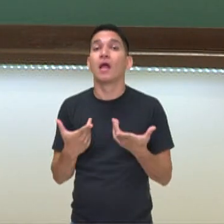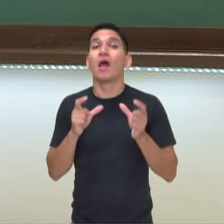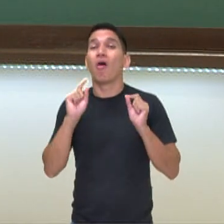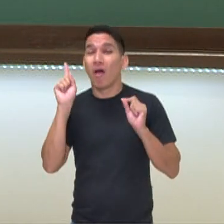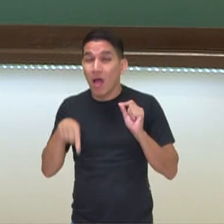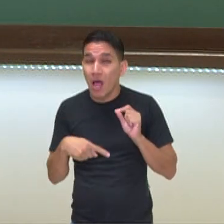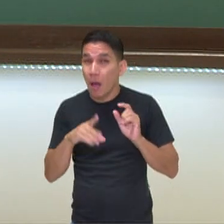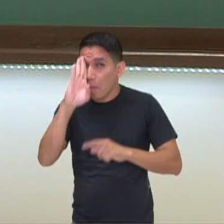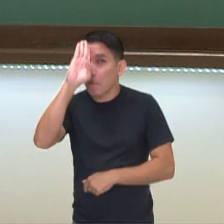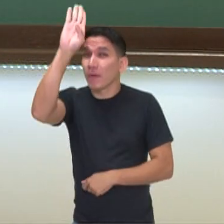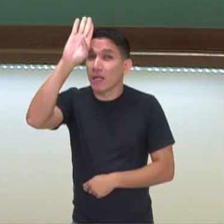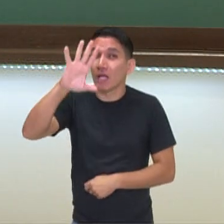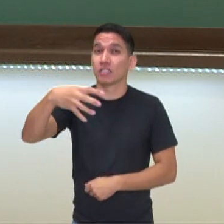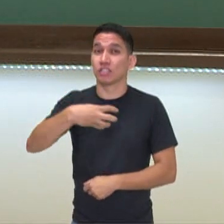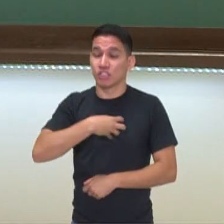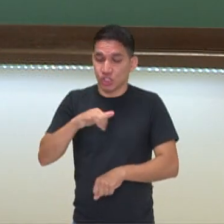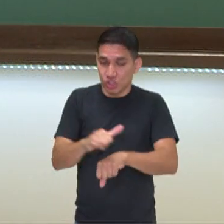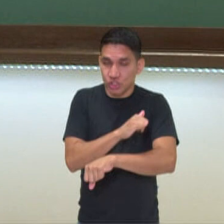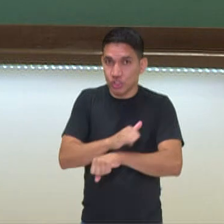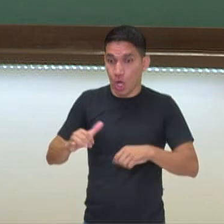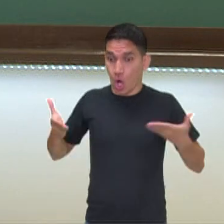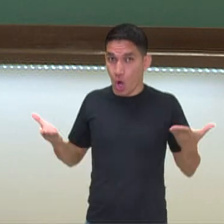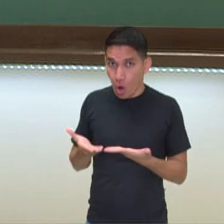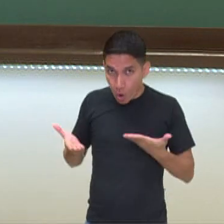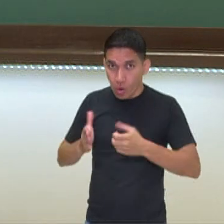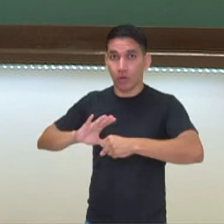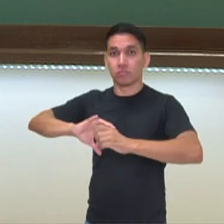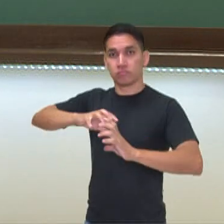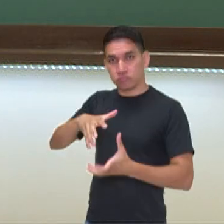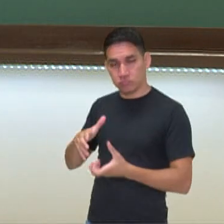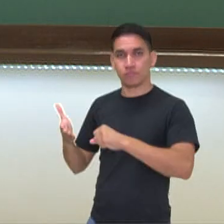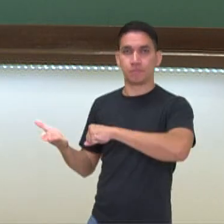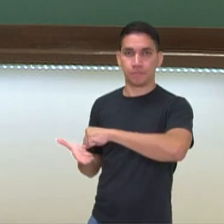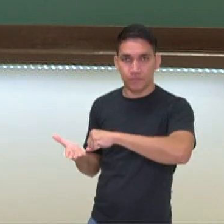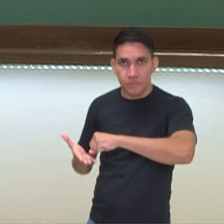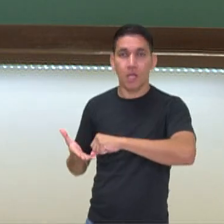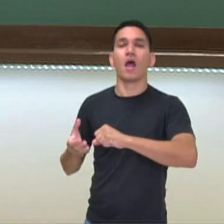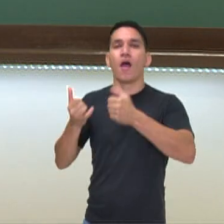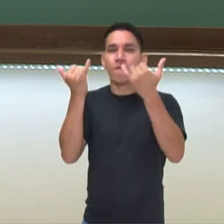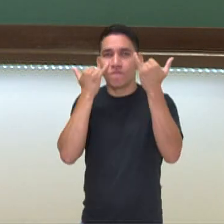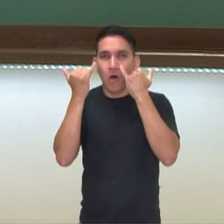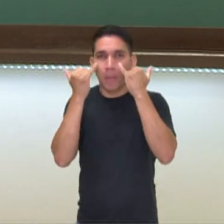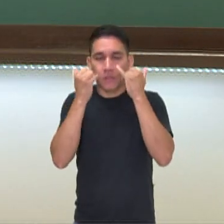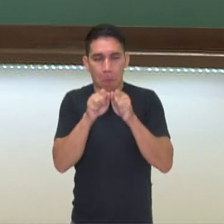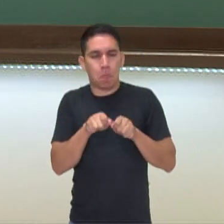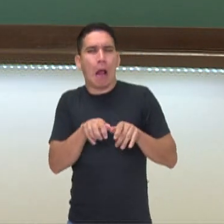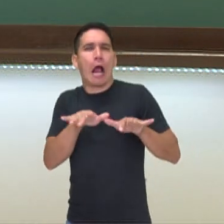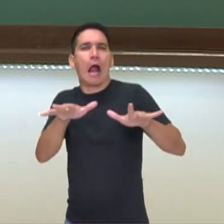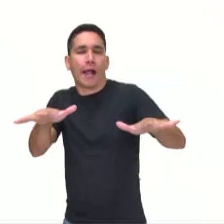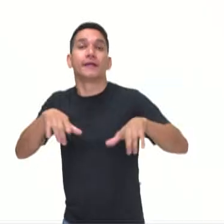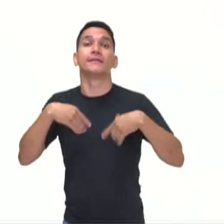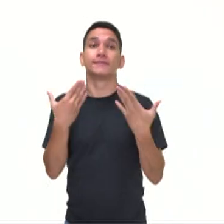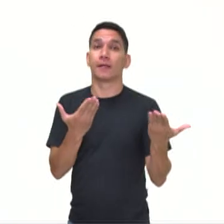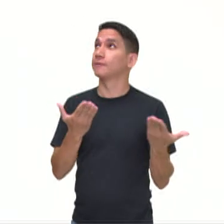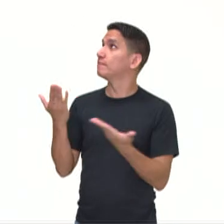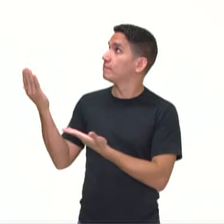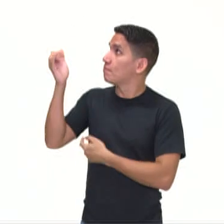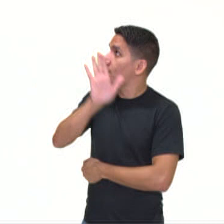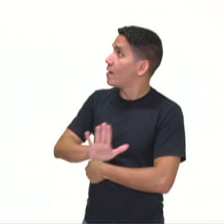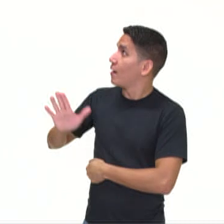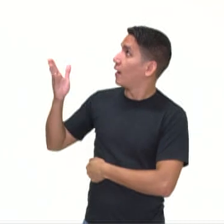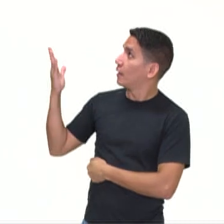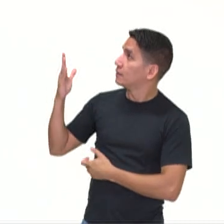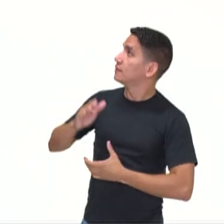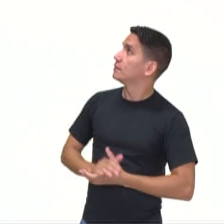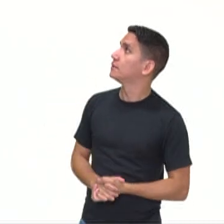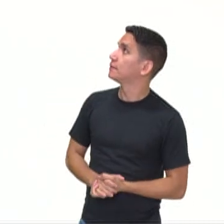principal ferramenta no mundo contemporâneo para a circulação das informações. E essa imagem que você consegue ver do lado esquerdo